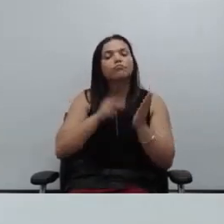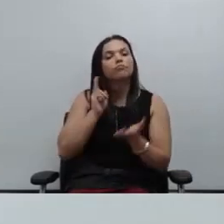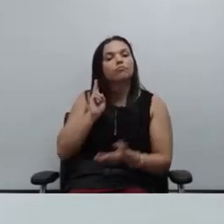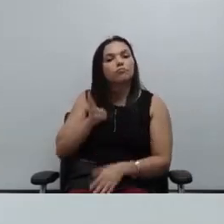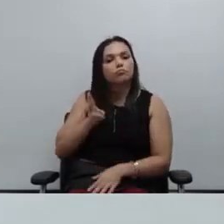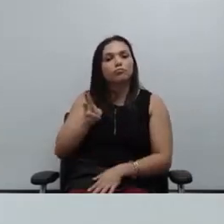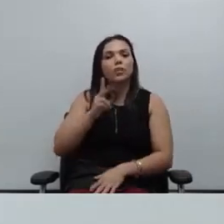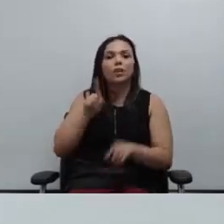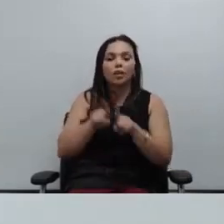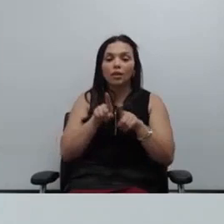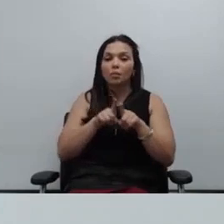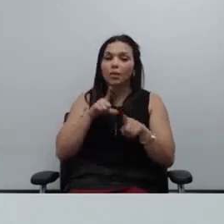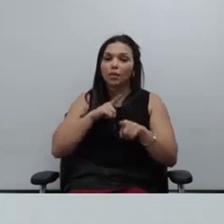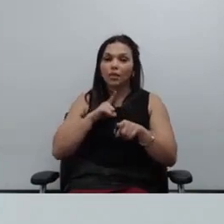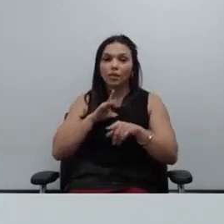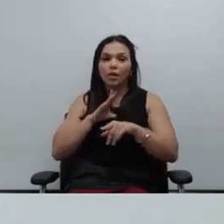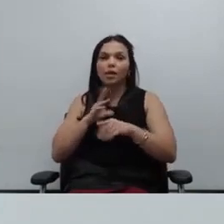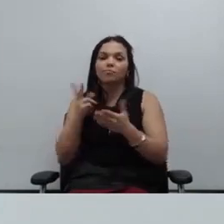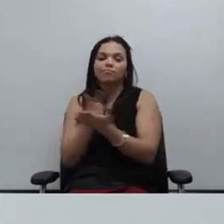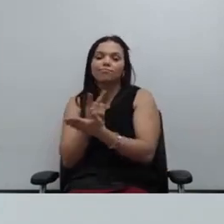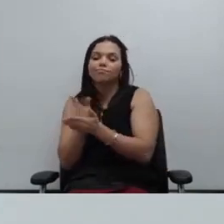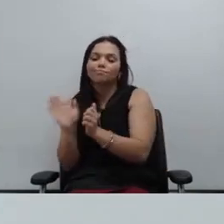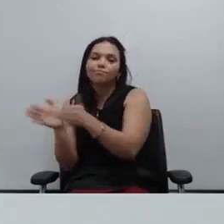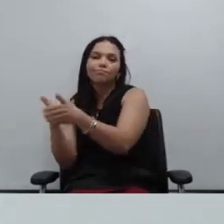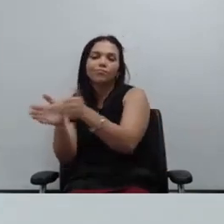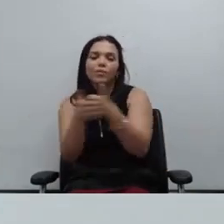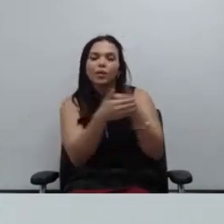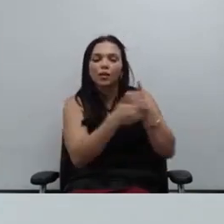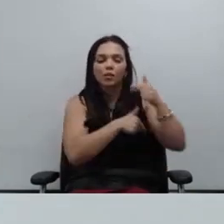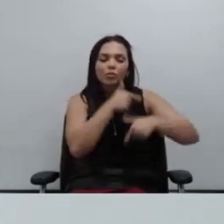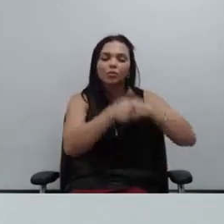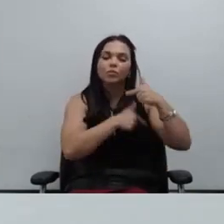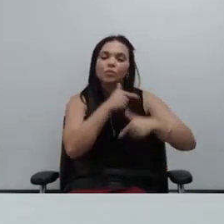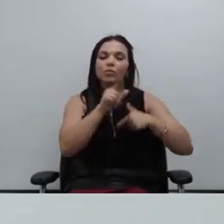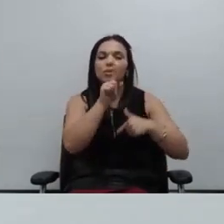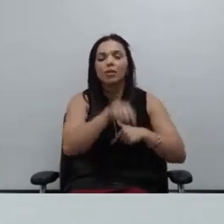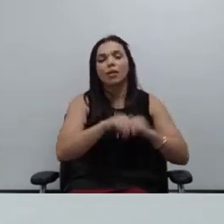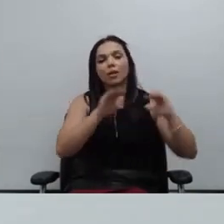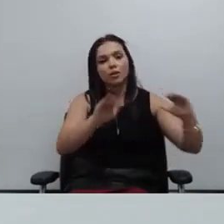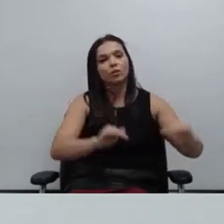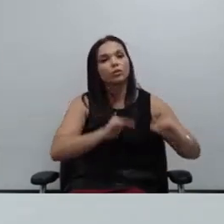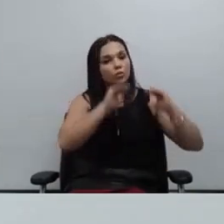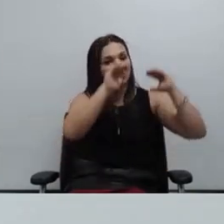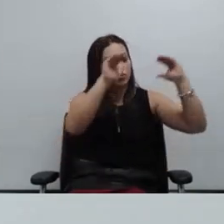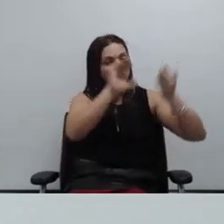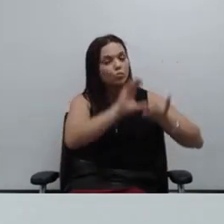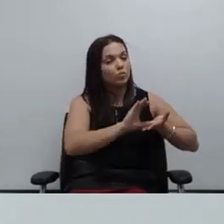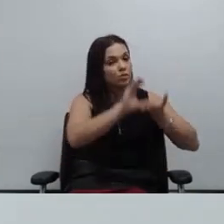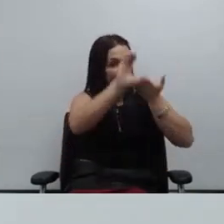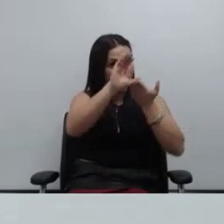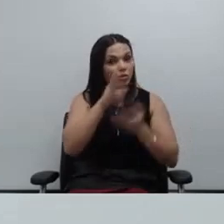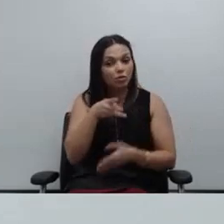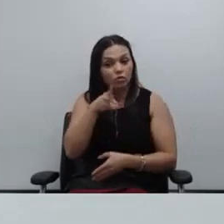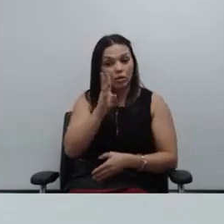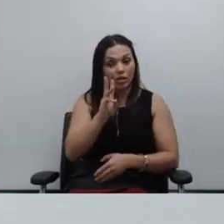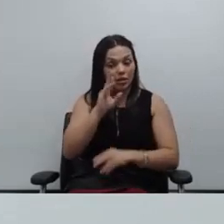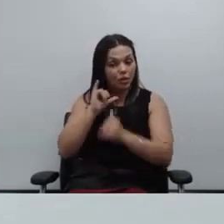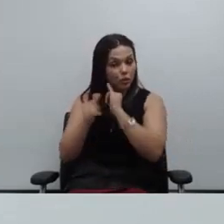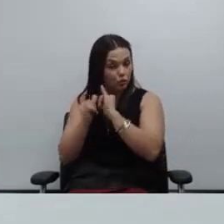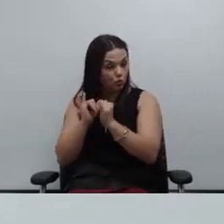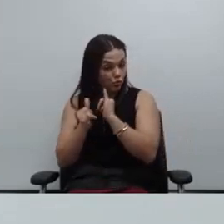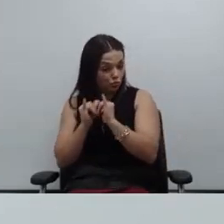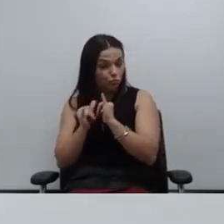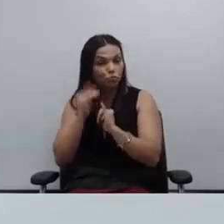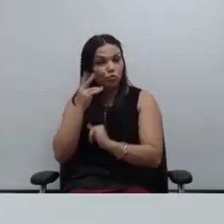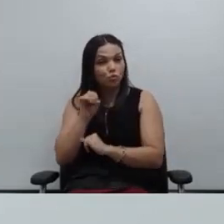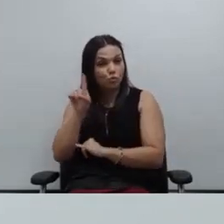usurpação de atribuição do Conselho Superior. O conselheiro Alexandre Orsi, primeiro relator do processo, manifestou-se em 3 de julho de 2015